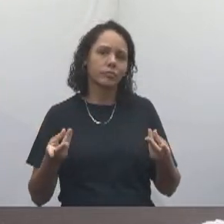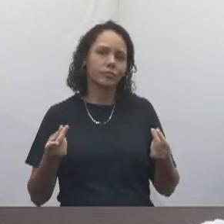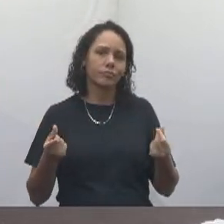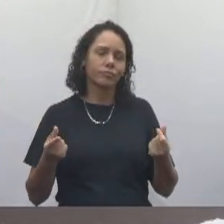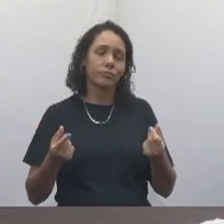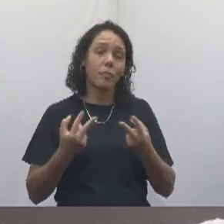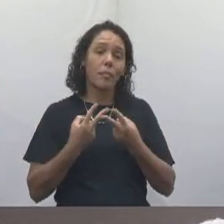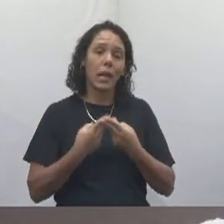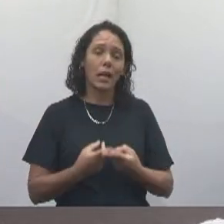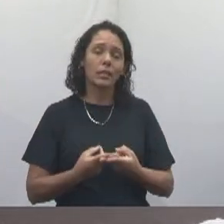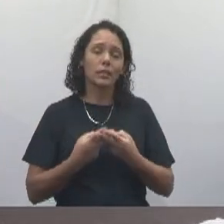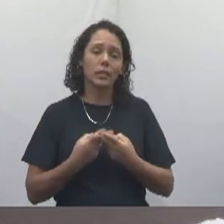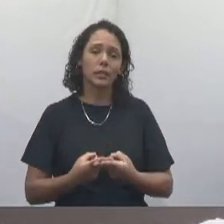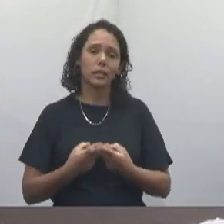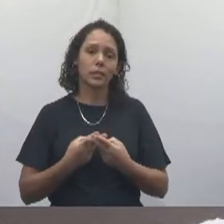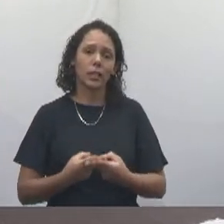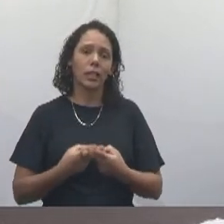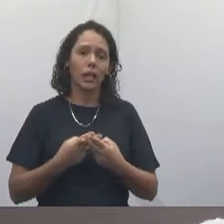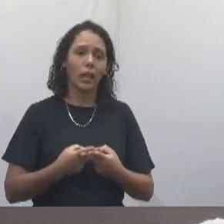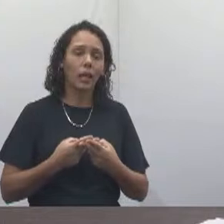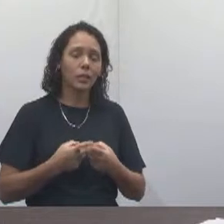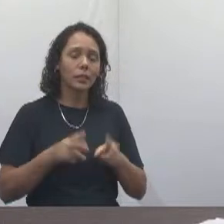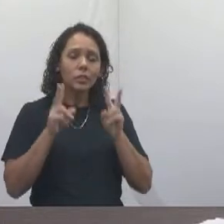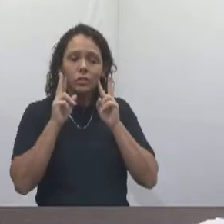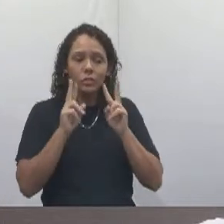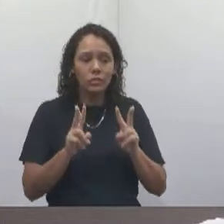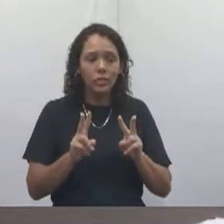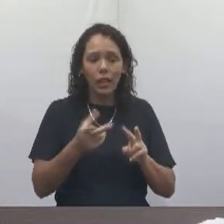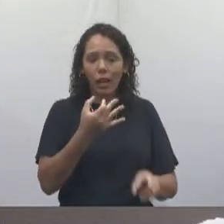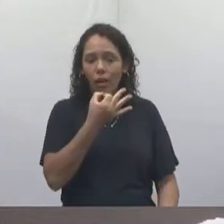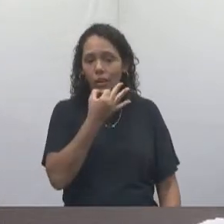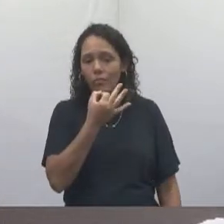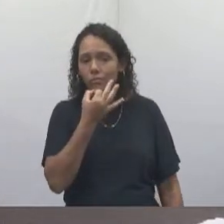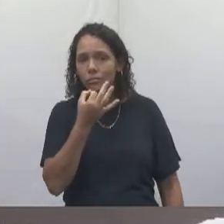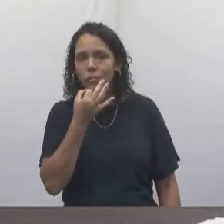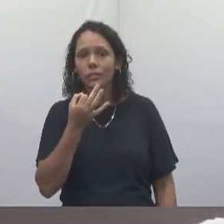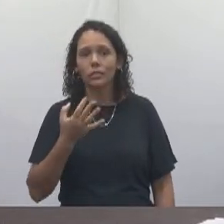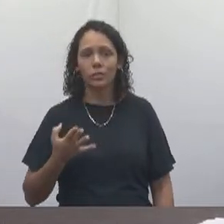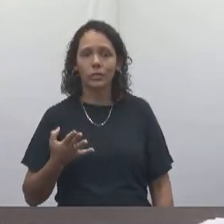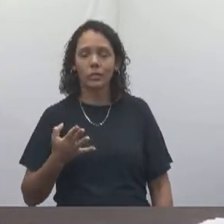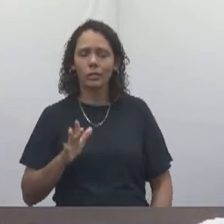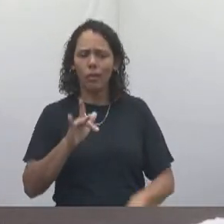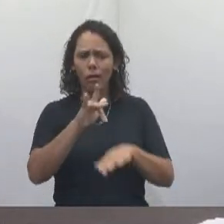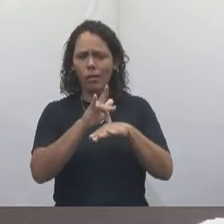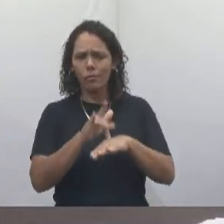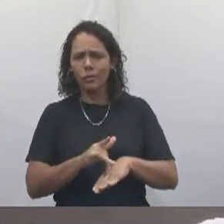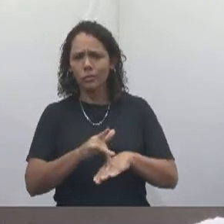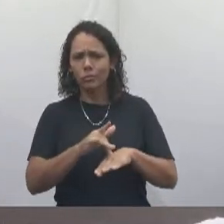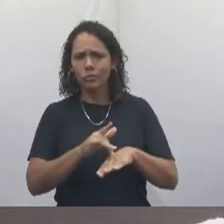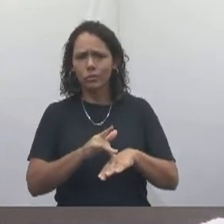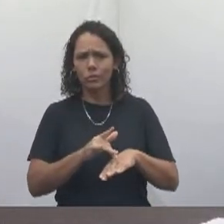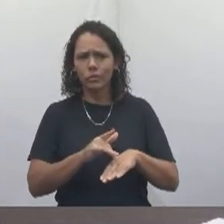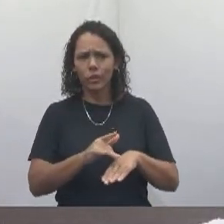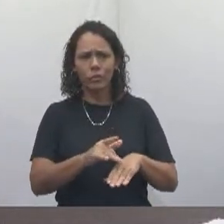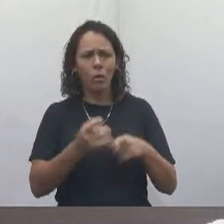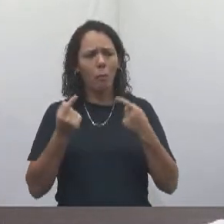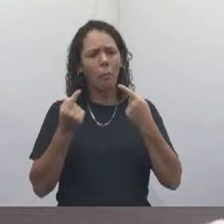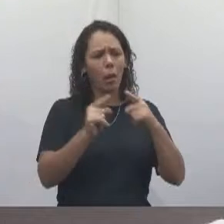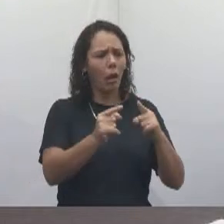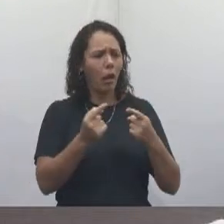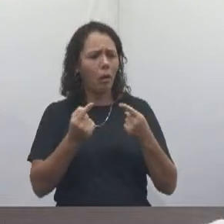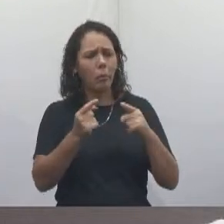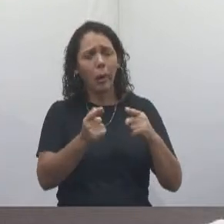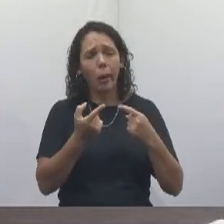essa paciência, né, de ouvir as pessoas, chegando a um absurdo de rebater os munícipes em sua